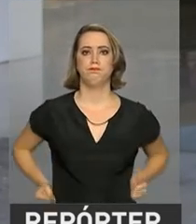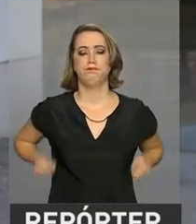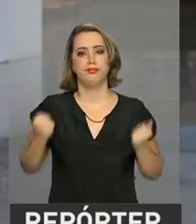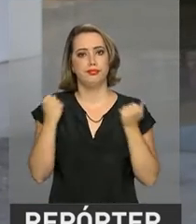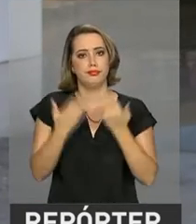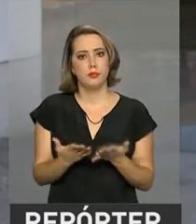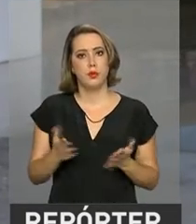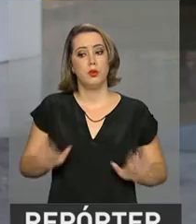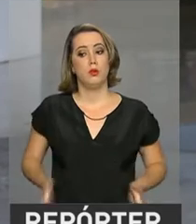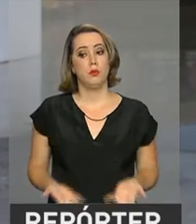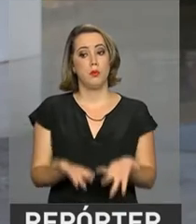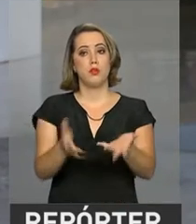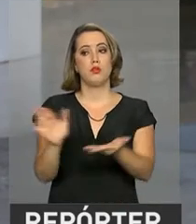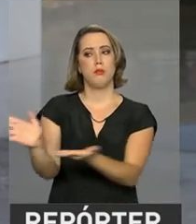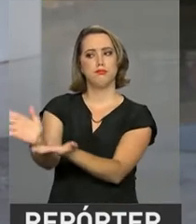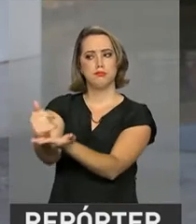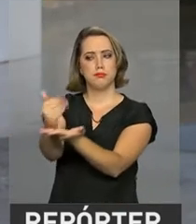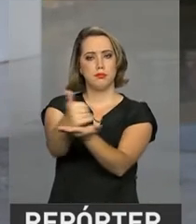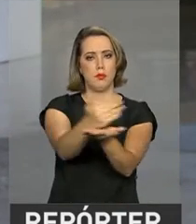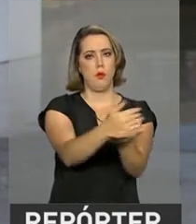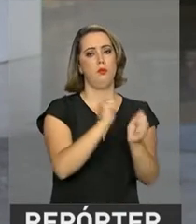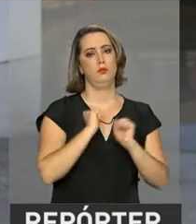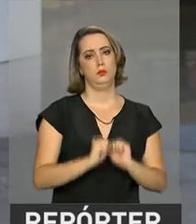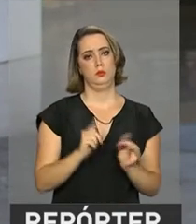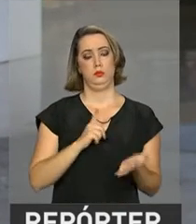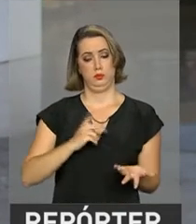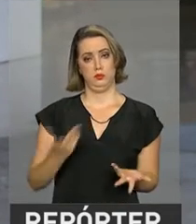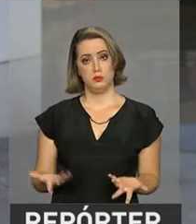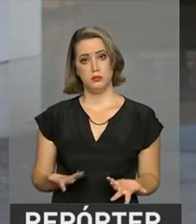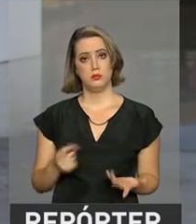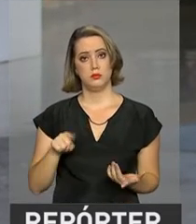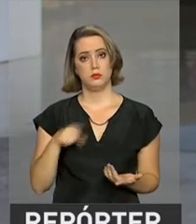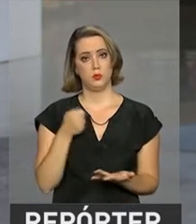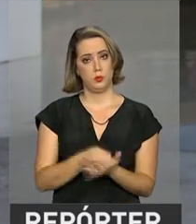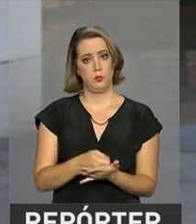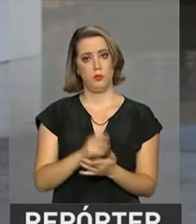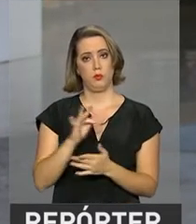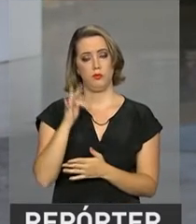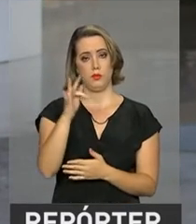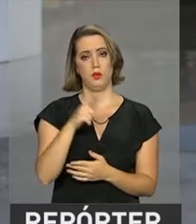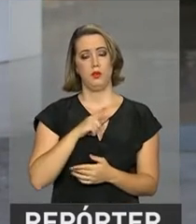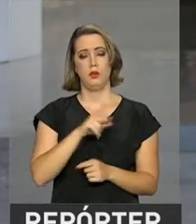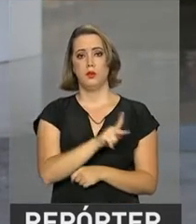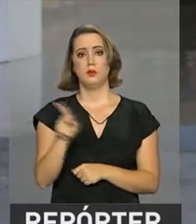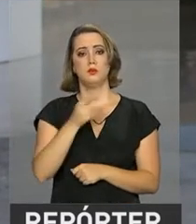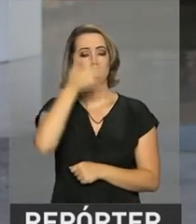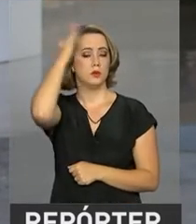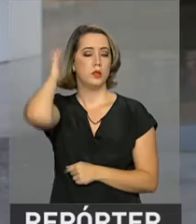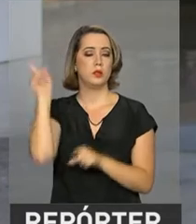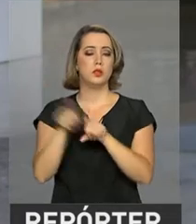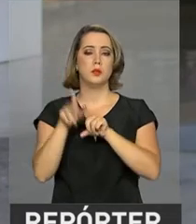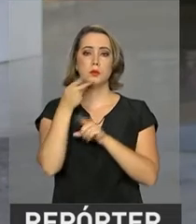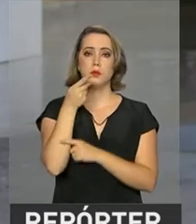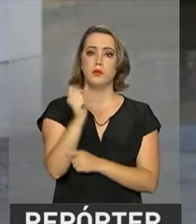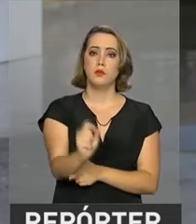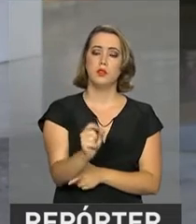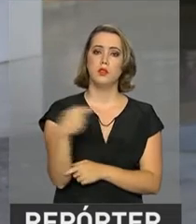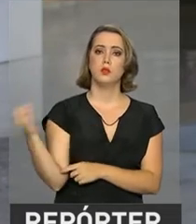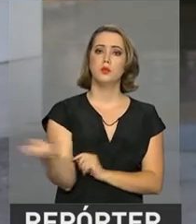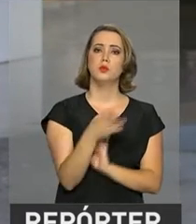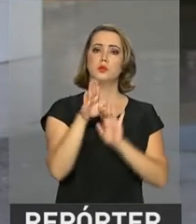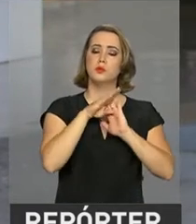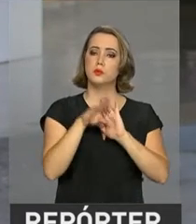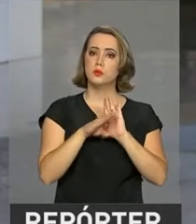gerar receitas para os estados o presidente michel temer também adiantou que este novo